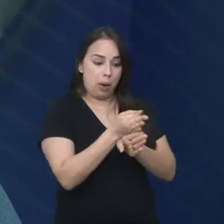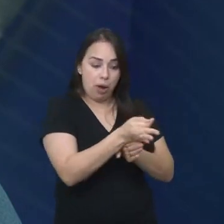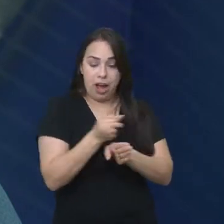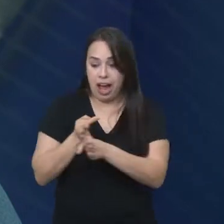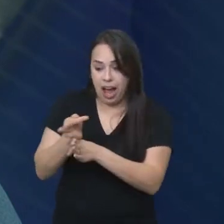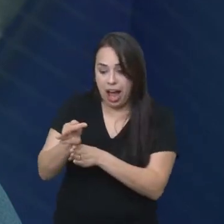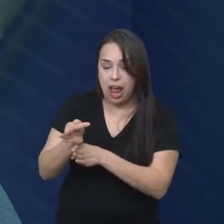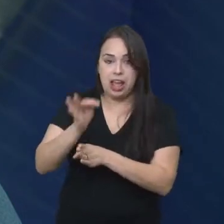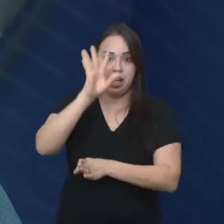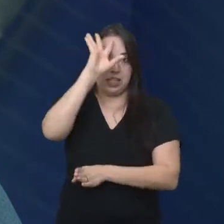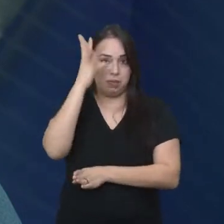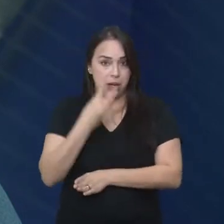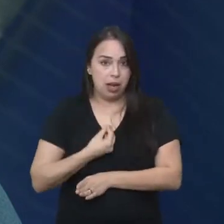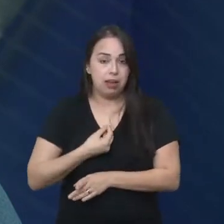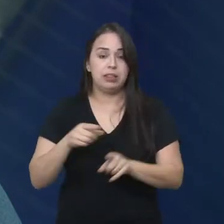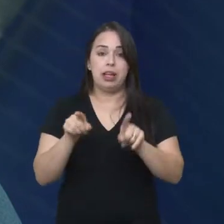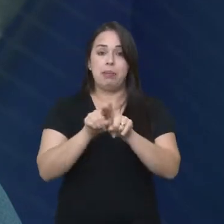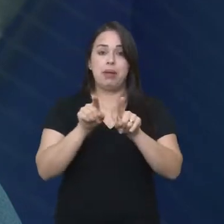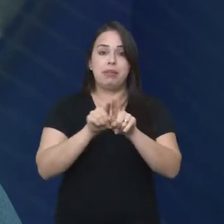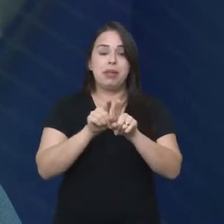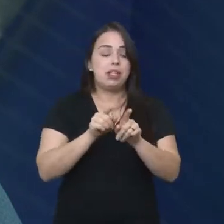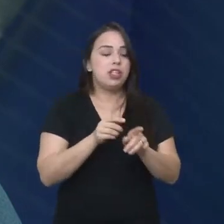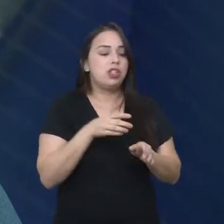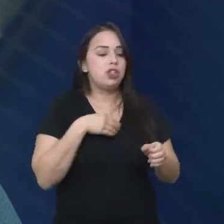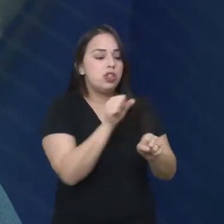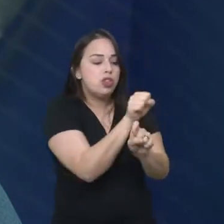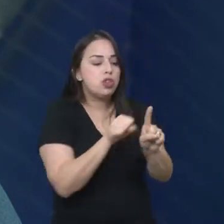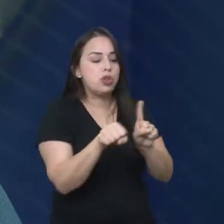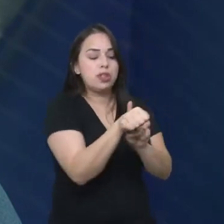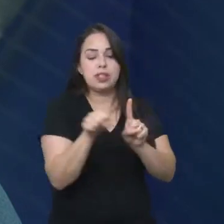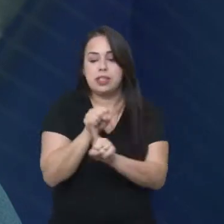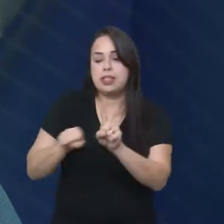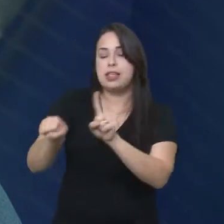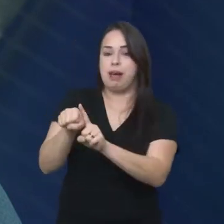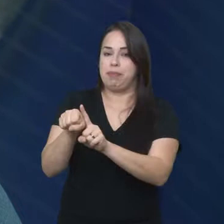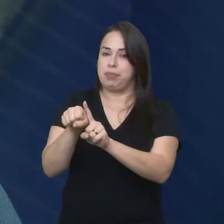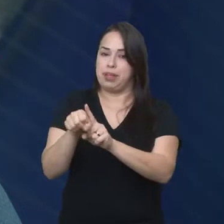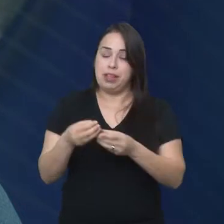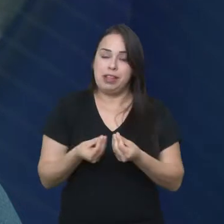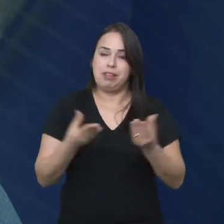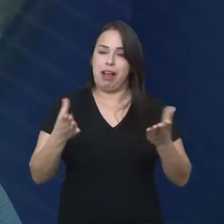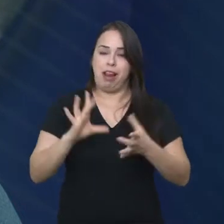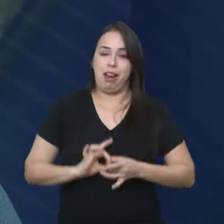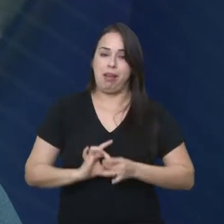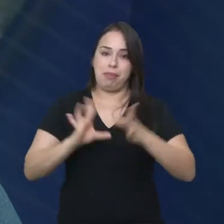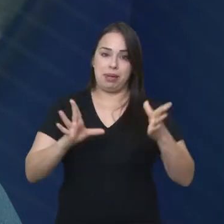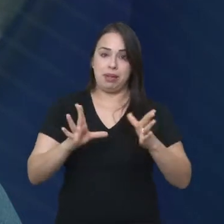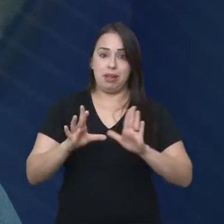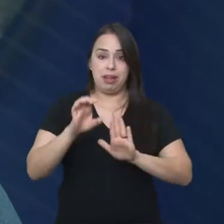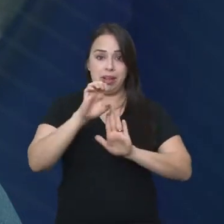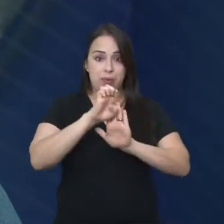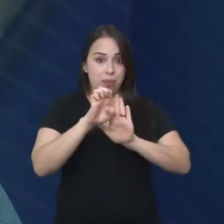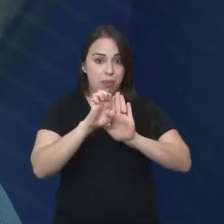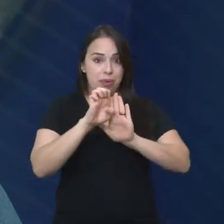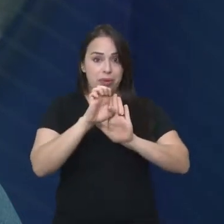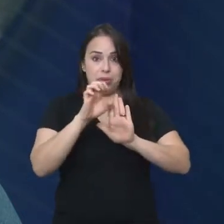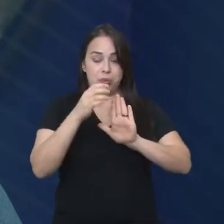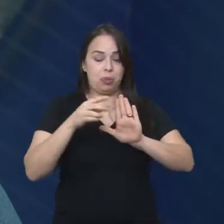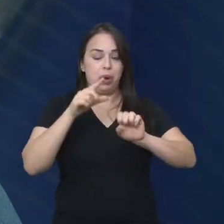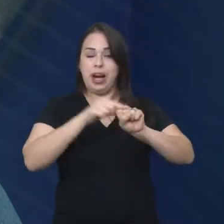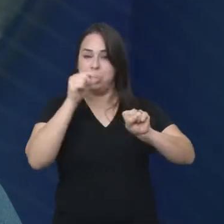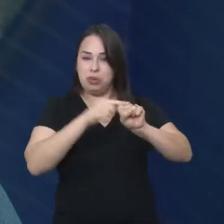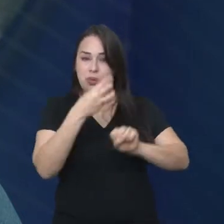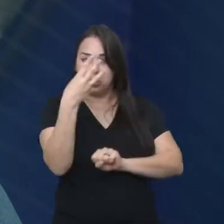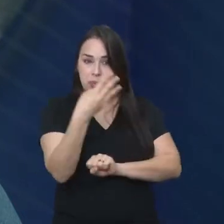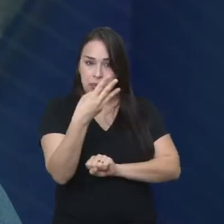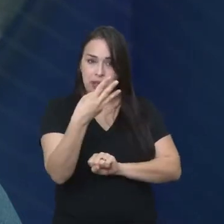moral, espiritual e social em condições de liberdade e de dignidade. É o que diz o artigo 3 do Estatuto